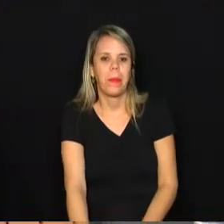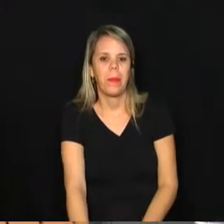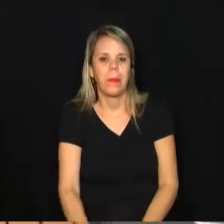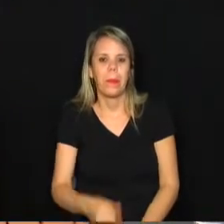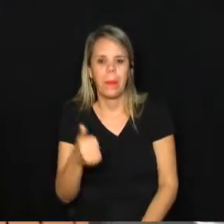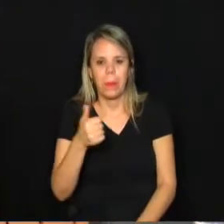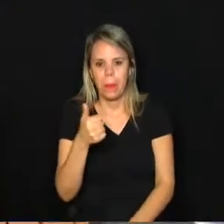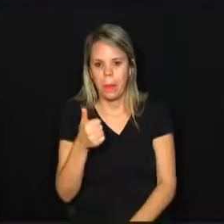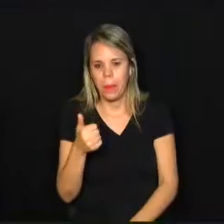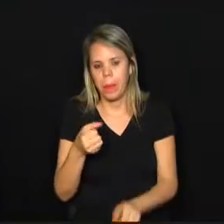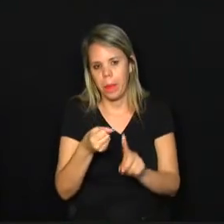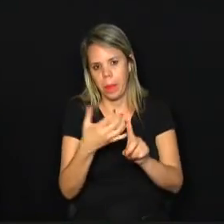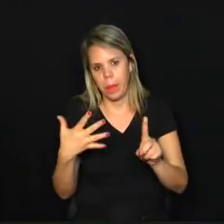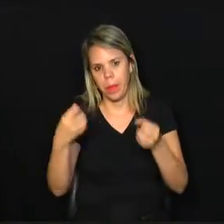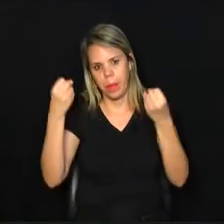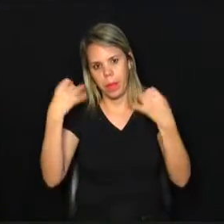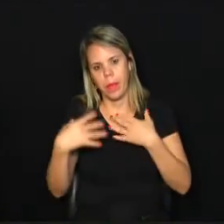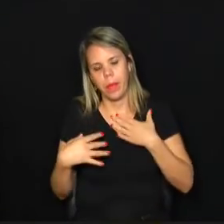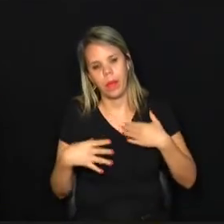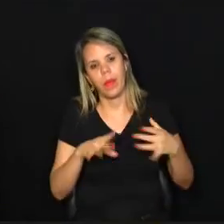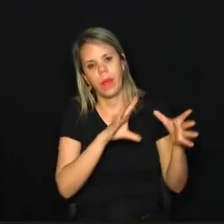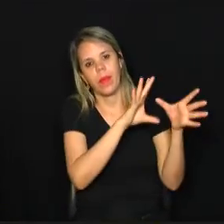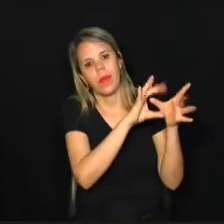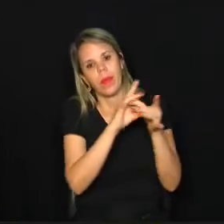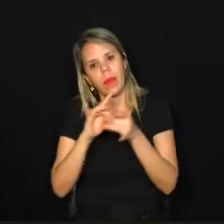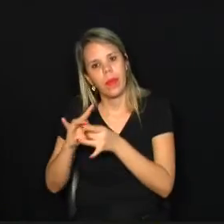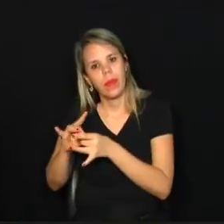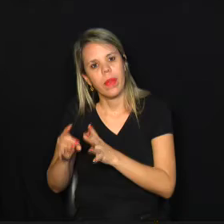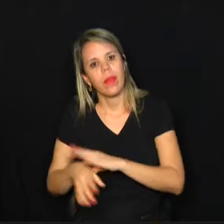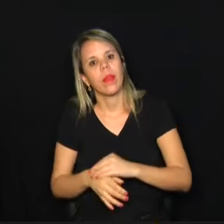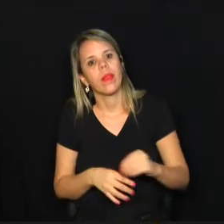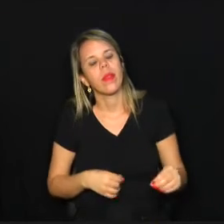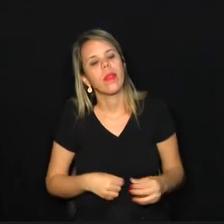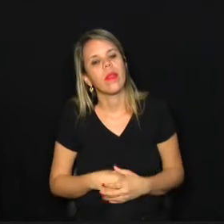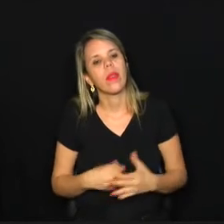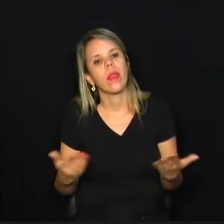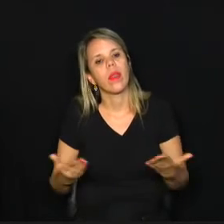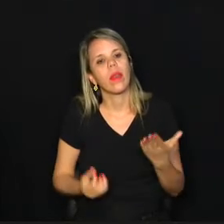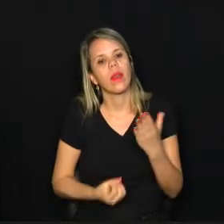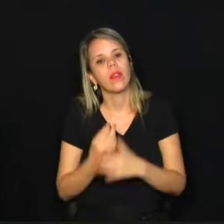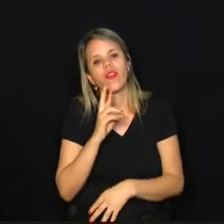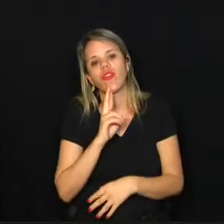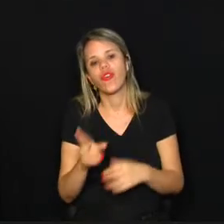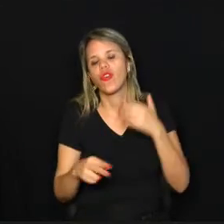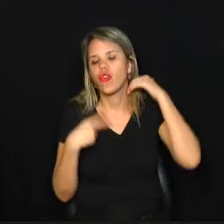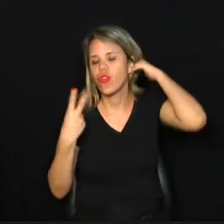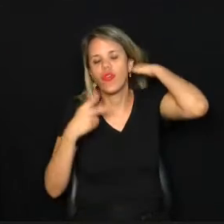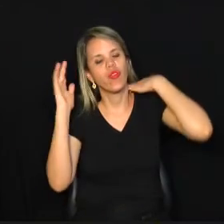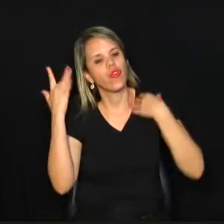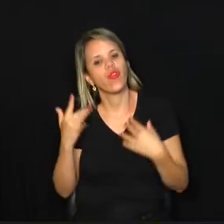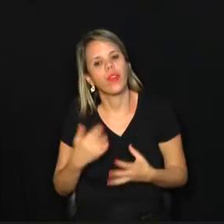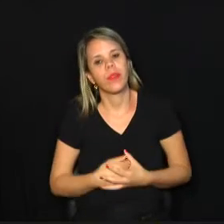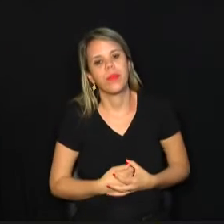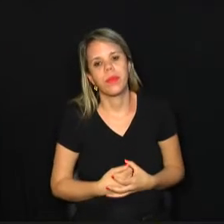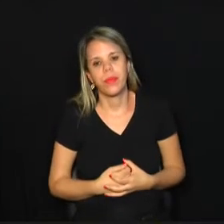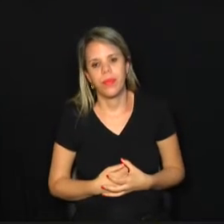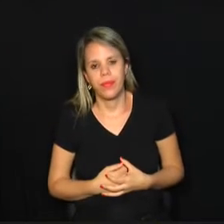Primeiro eu vou fazer uma explanação, contextualizar a situação atual e já respondendo à vereadora Guida